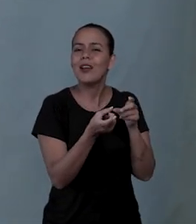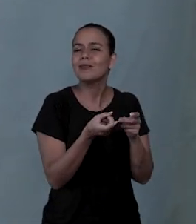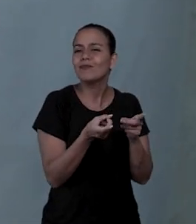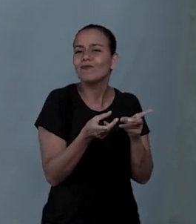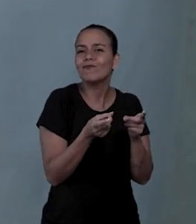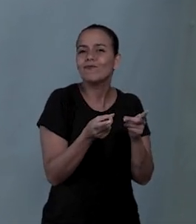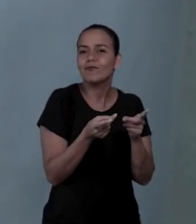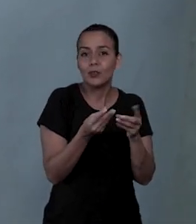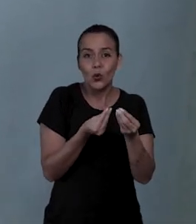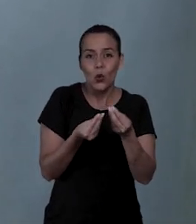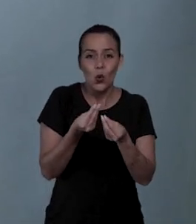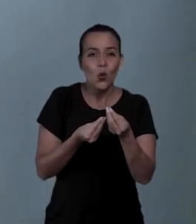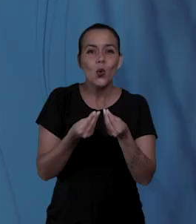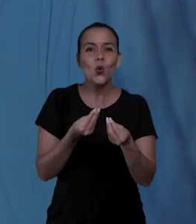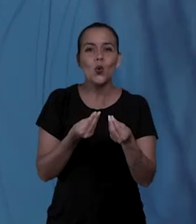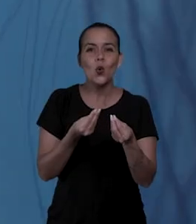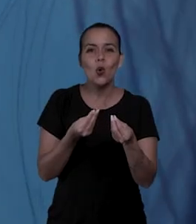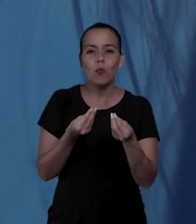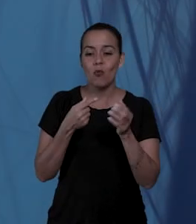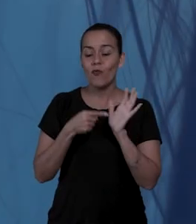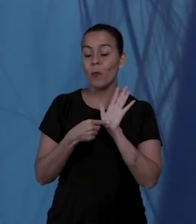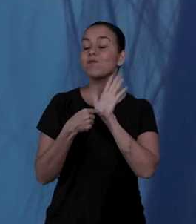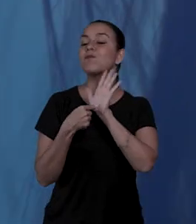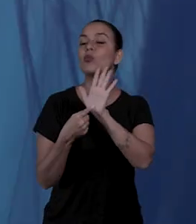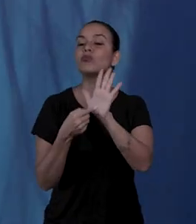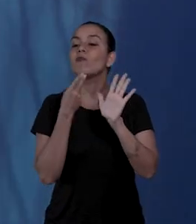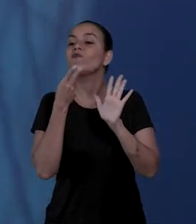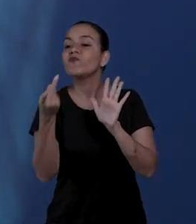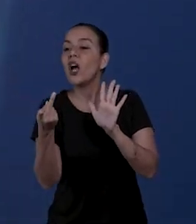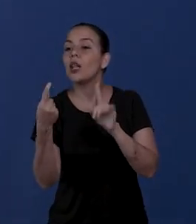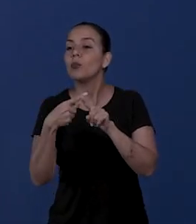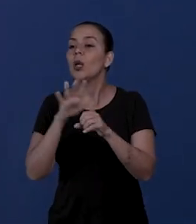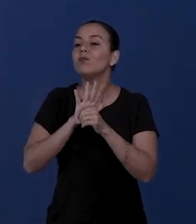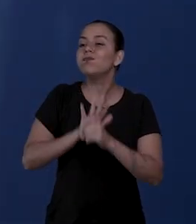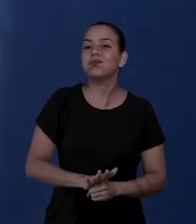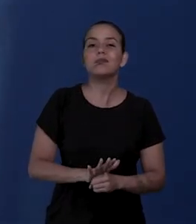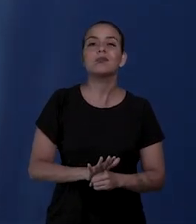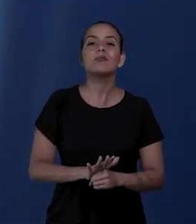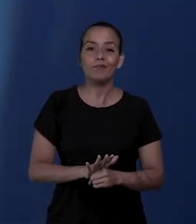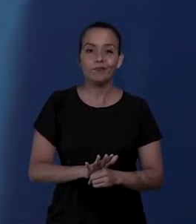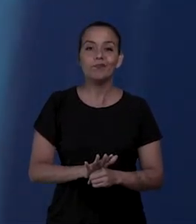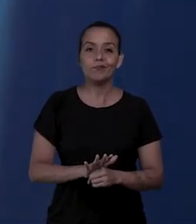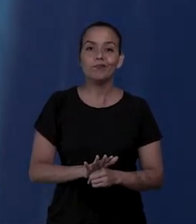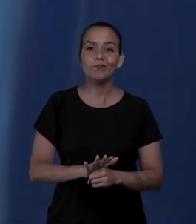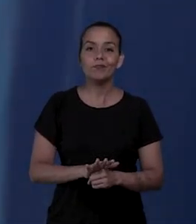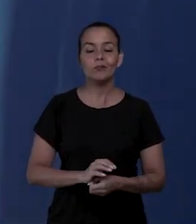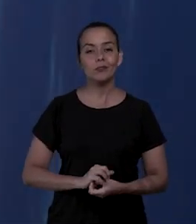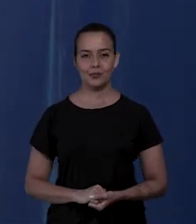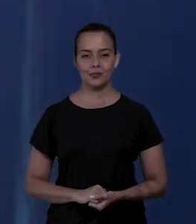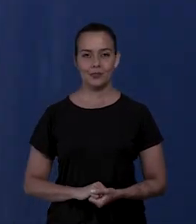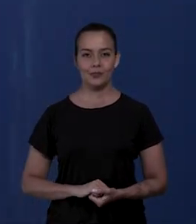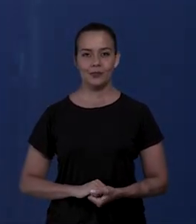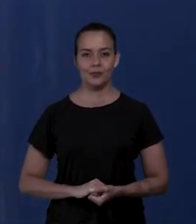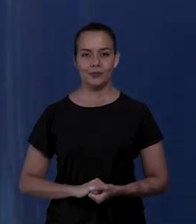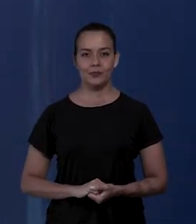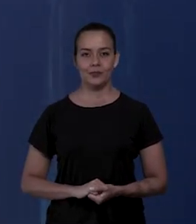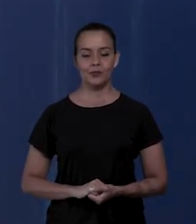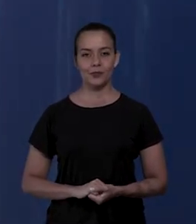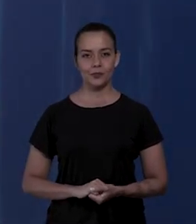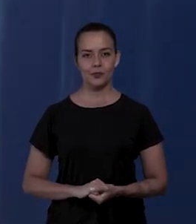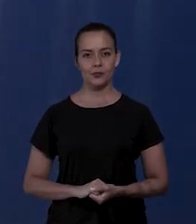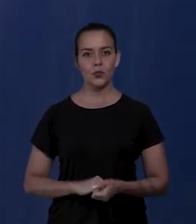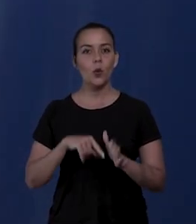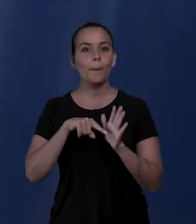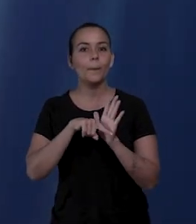estar servindo e não usando as nossas falas para denunciarmos todas as opressões. Bem de perto, parte do cabelo da